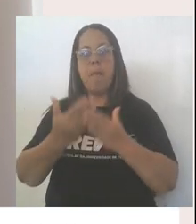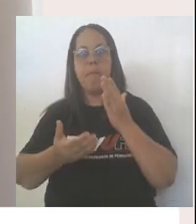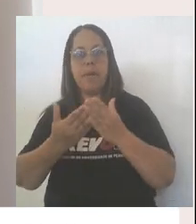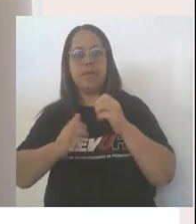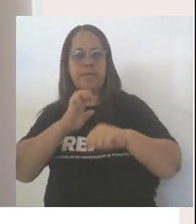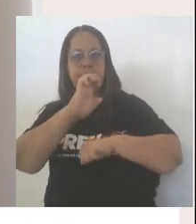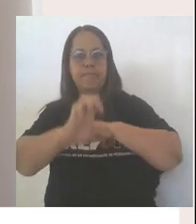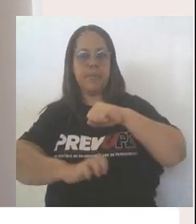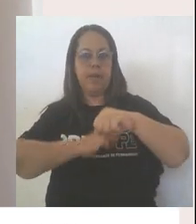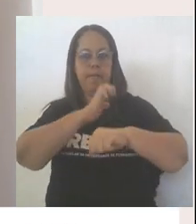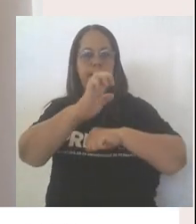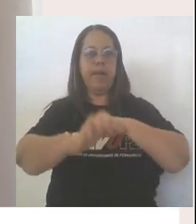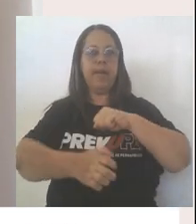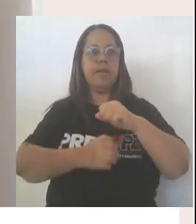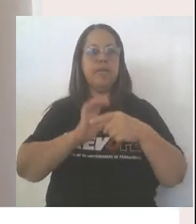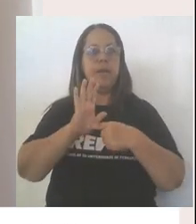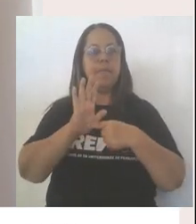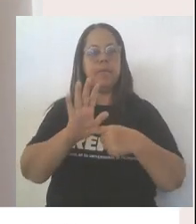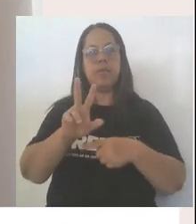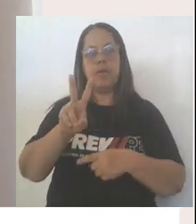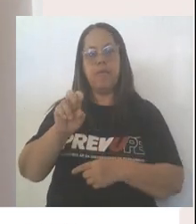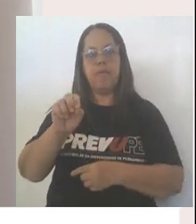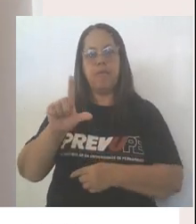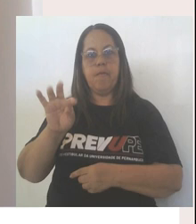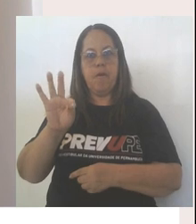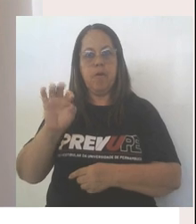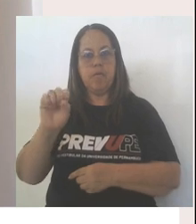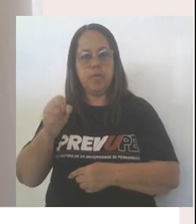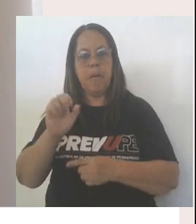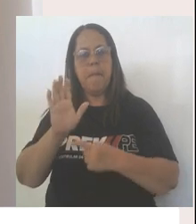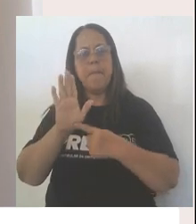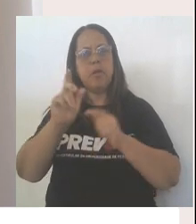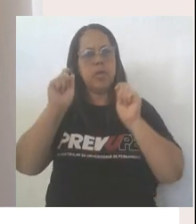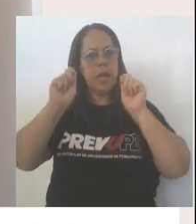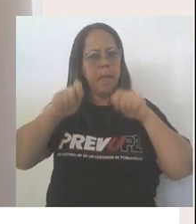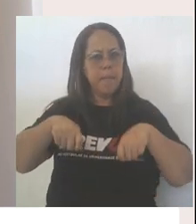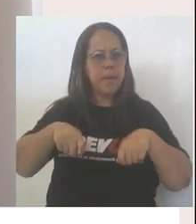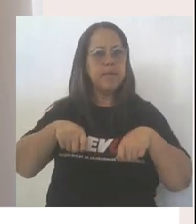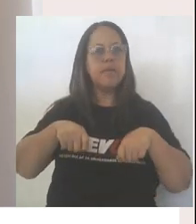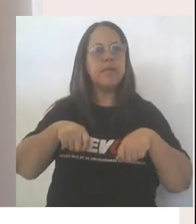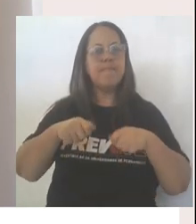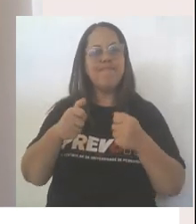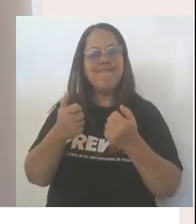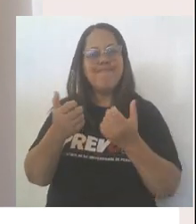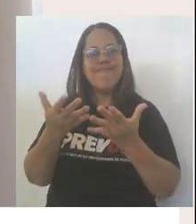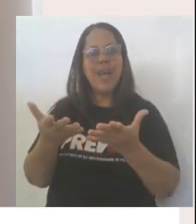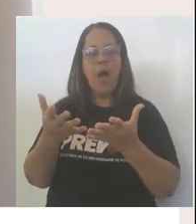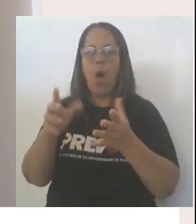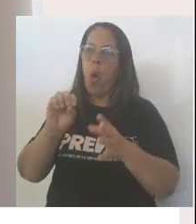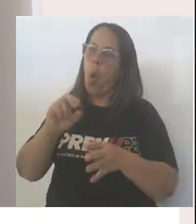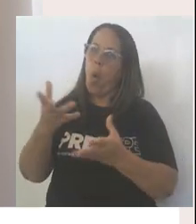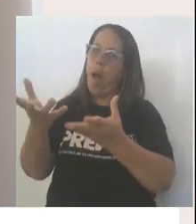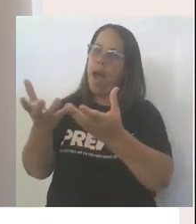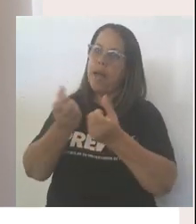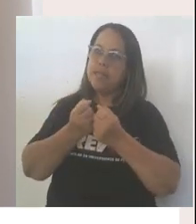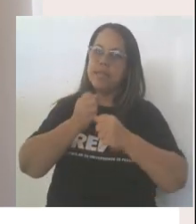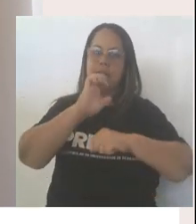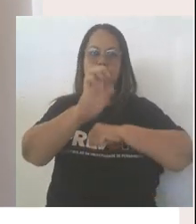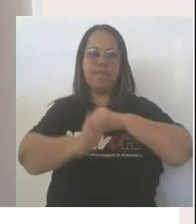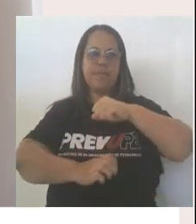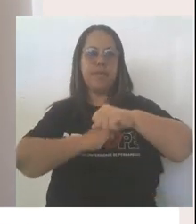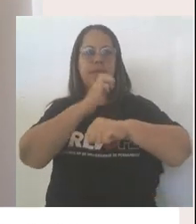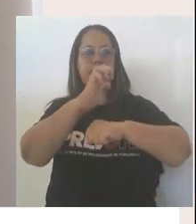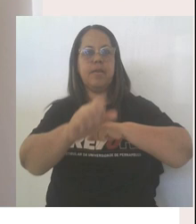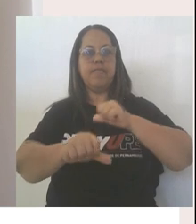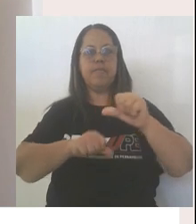eletroquímica. Ele é expresso em volts e reflete a capacidade do eletrodo em fornecer ou aceitar elétrons em uma